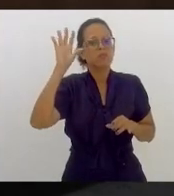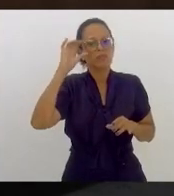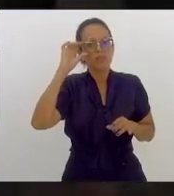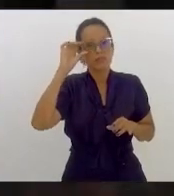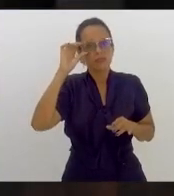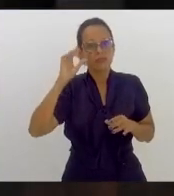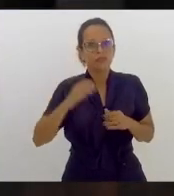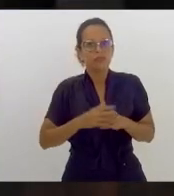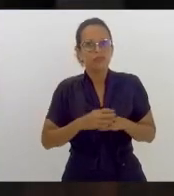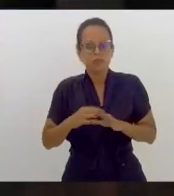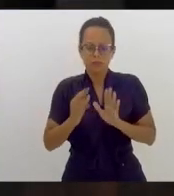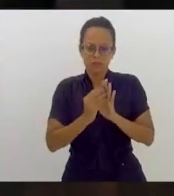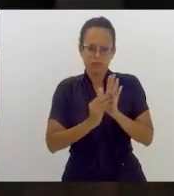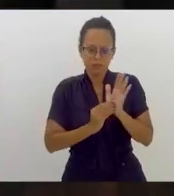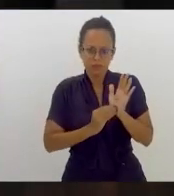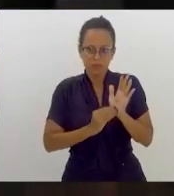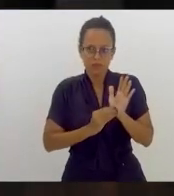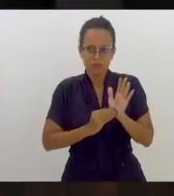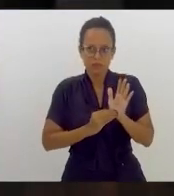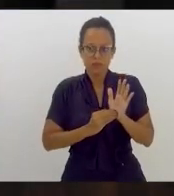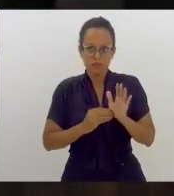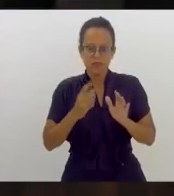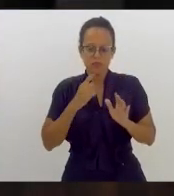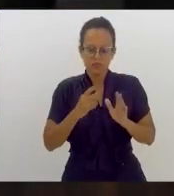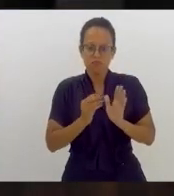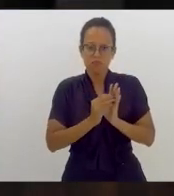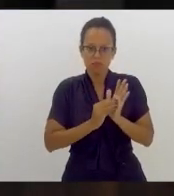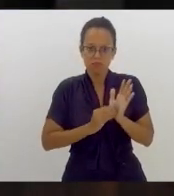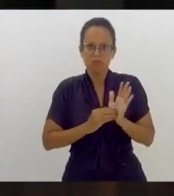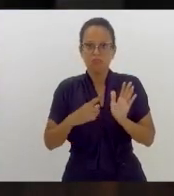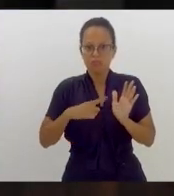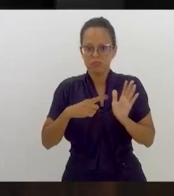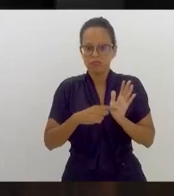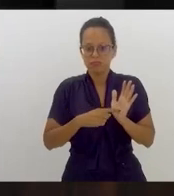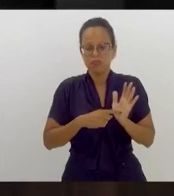no, nas anotações, nas assessorias também.